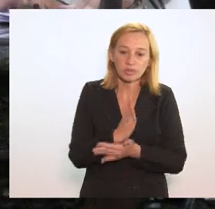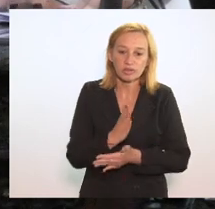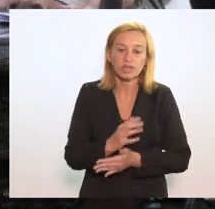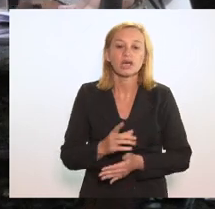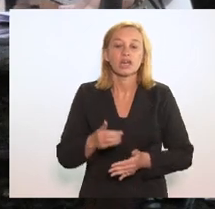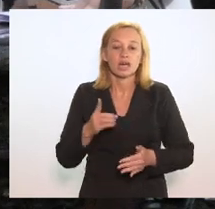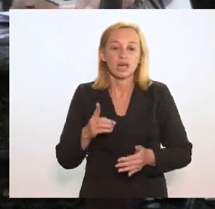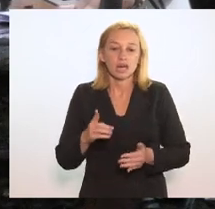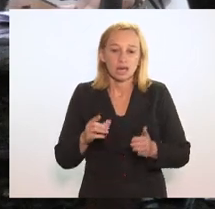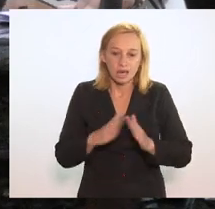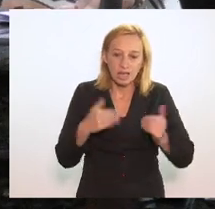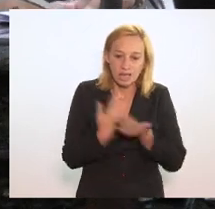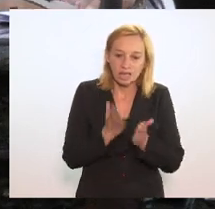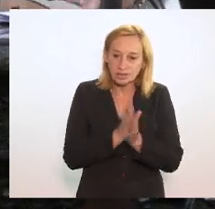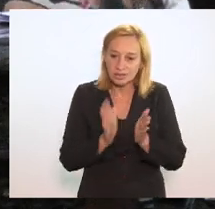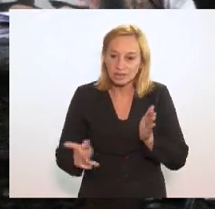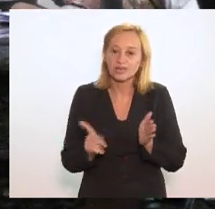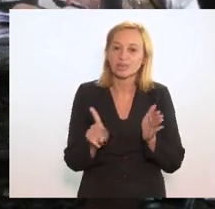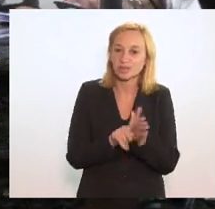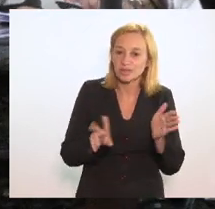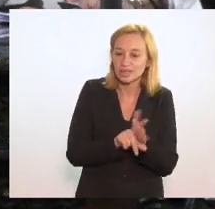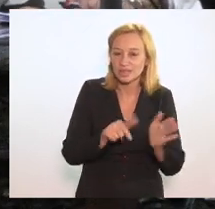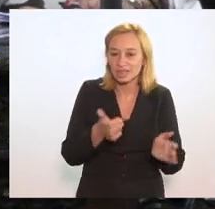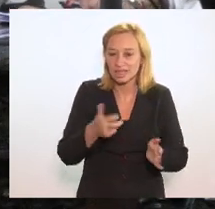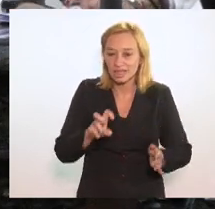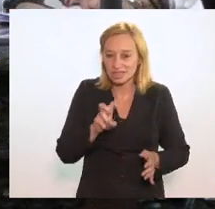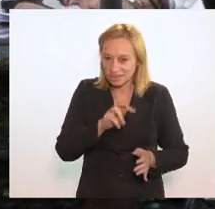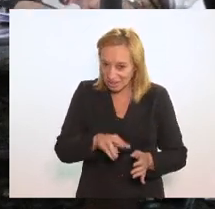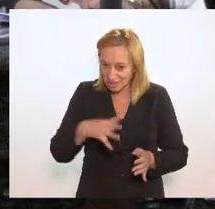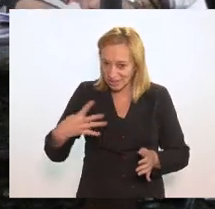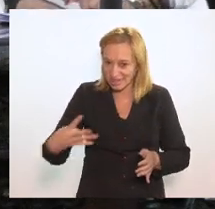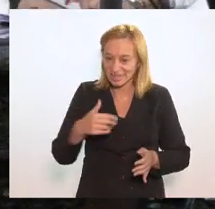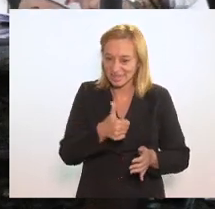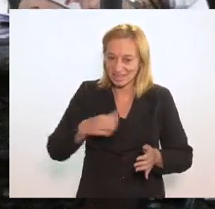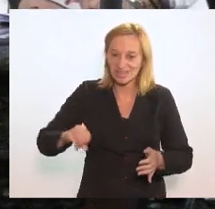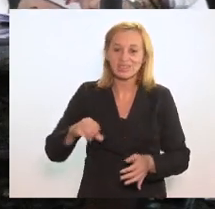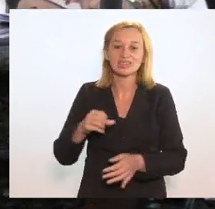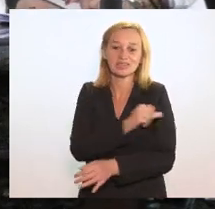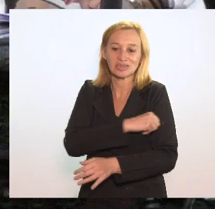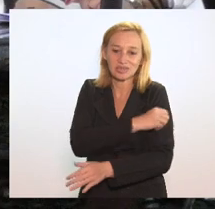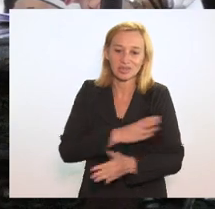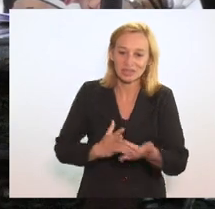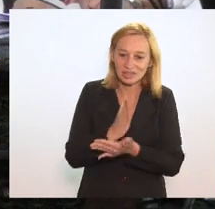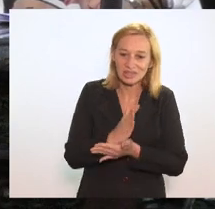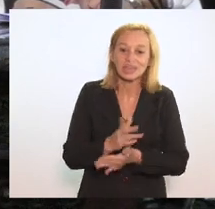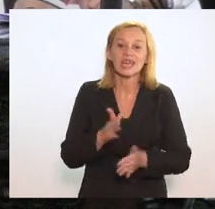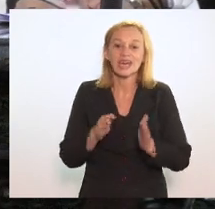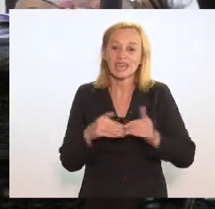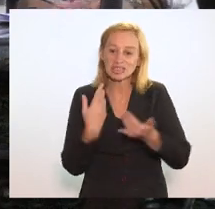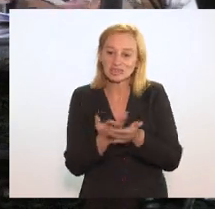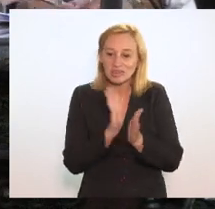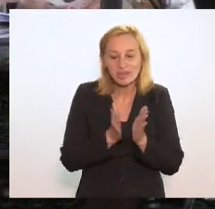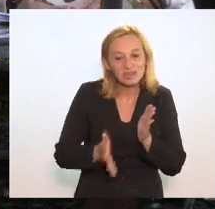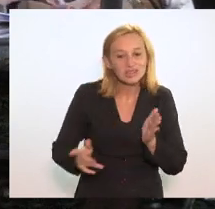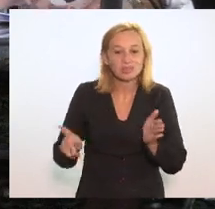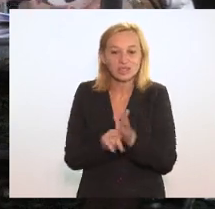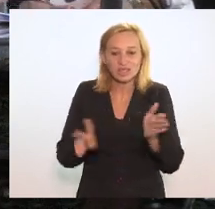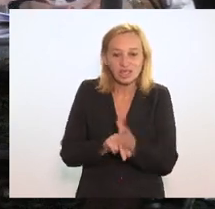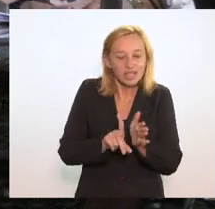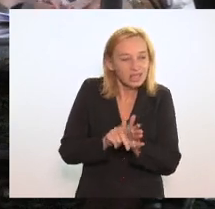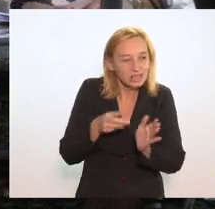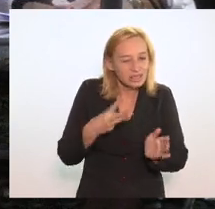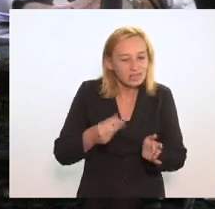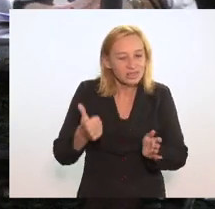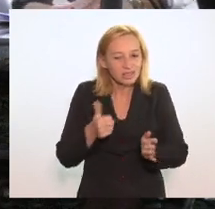aprovados. Requer inclusão na ordem do dia do projeto de lei 1554/19, enfermeira Regiane, senhores que aprovam isso, como estão aprovados. Requer inclusão na ordem do dia do projeto de